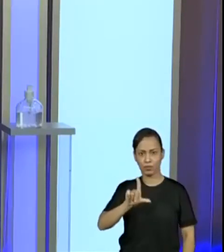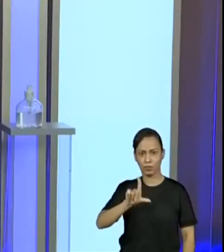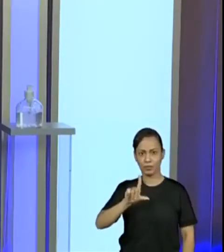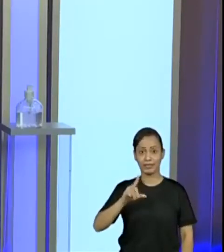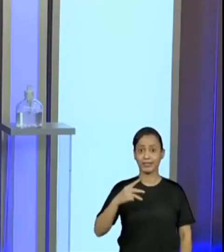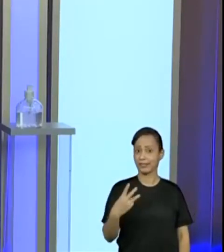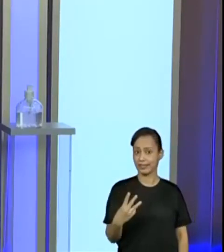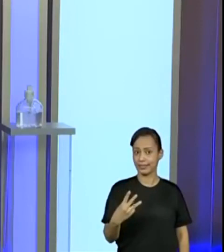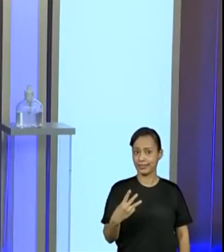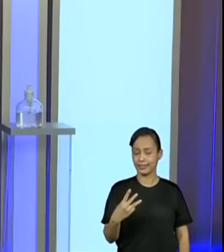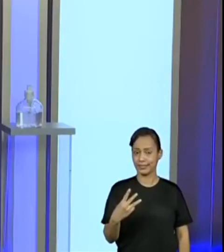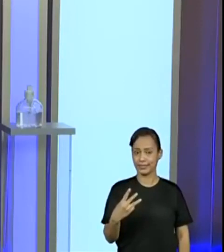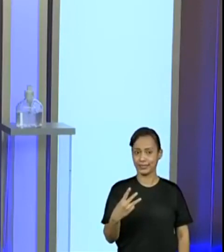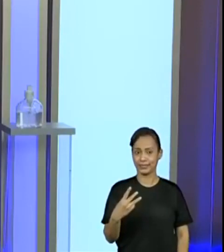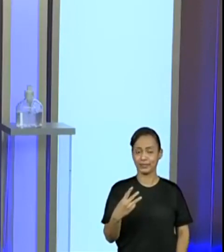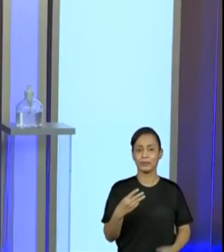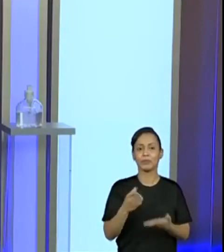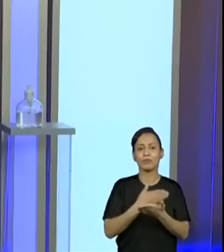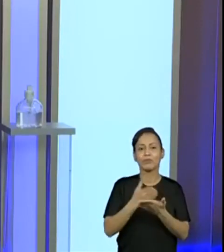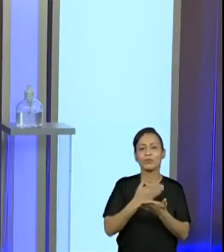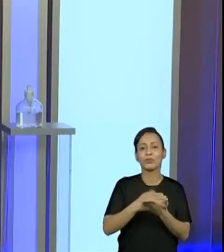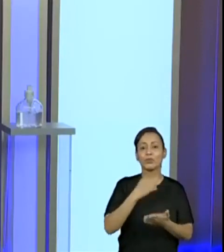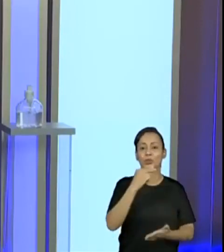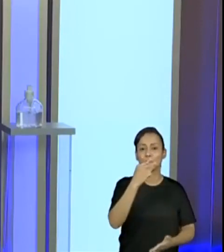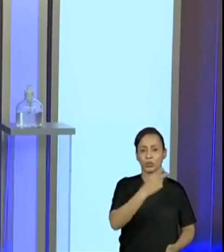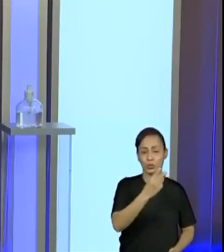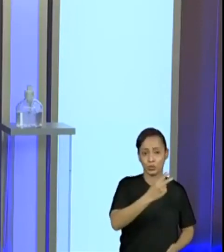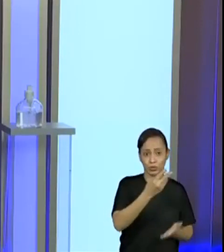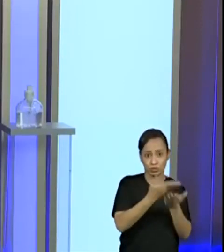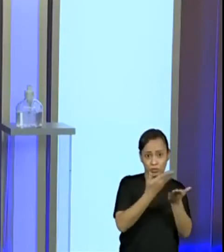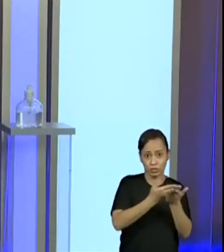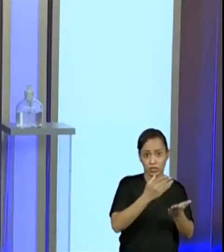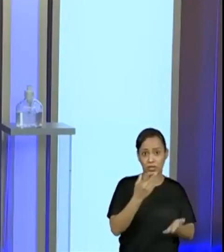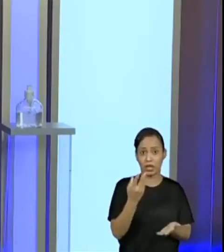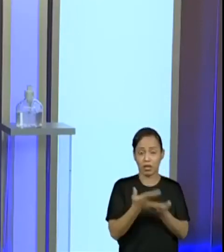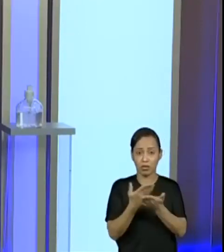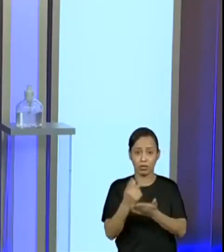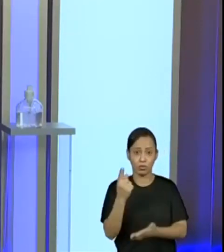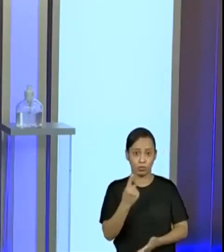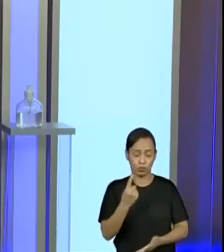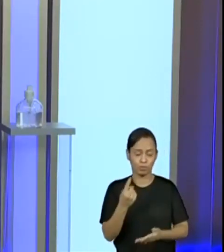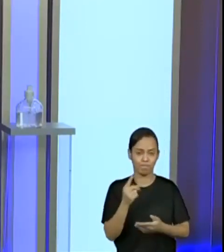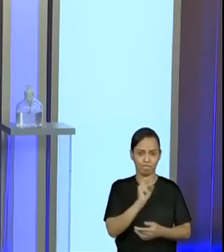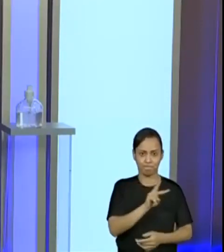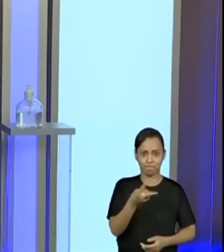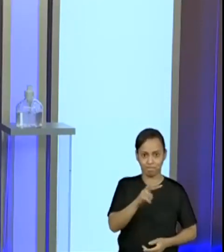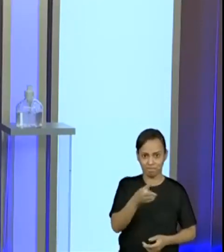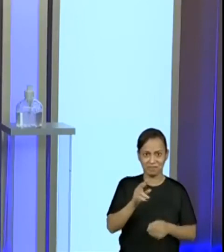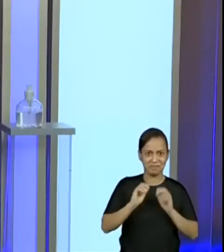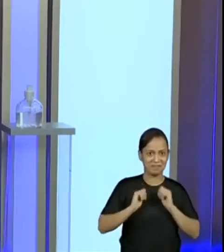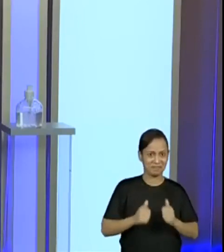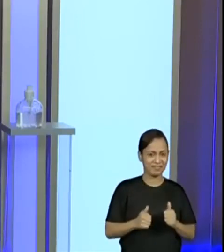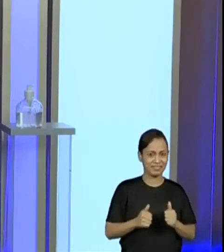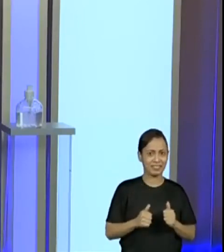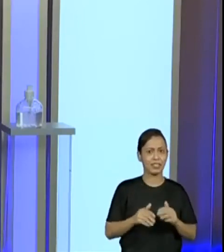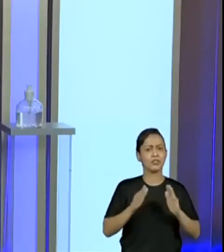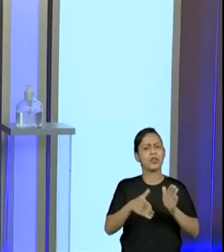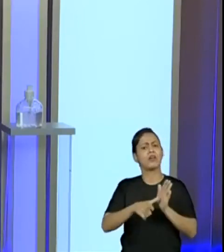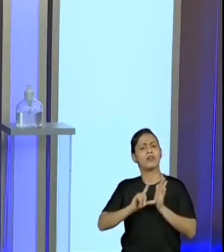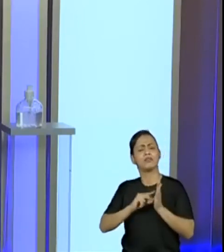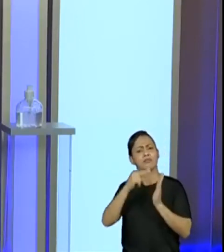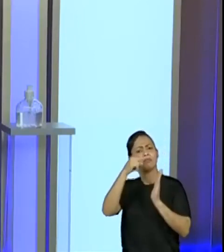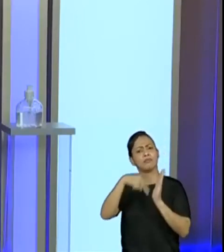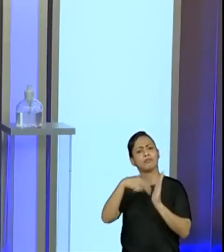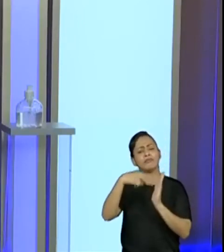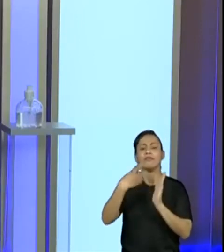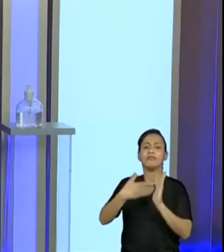a sequência 2, os volumes 1. A aula 1 e a aula 2. Estão preparados? A gente estava ali lendo e